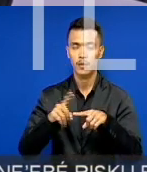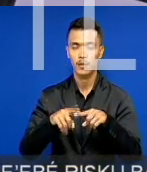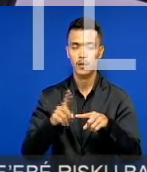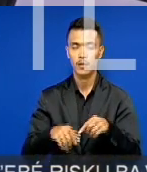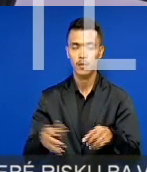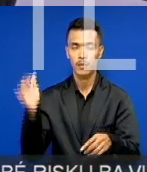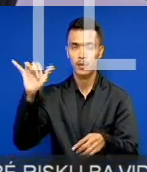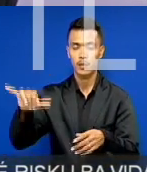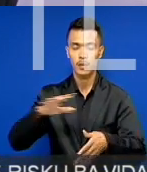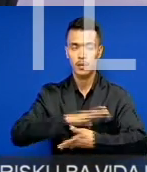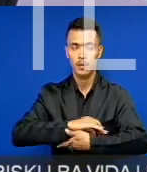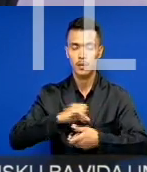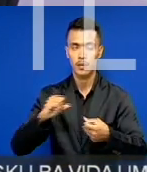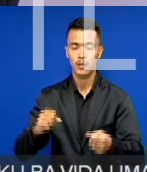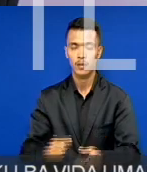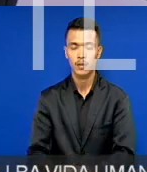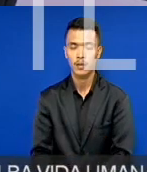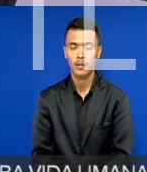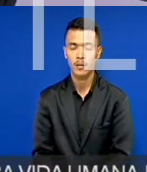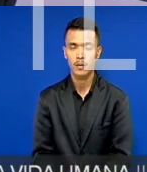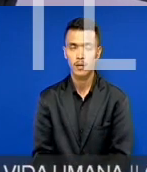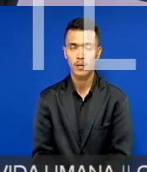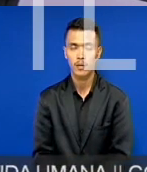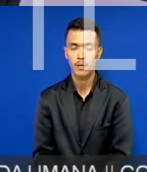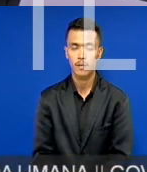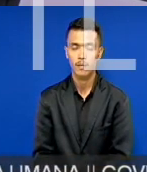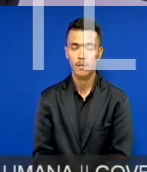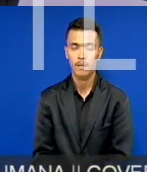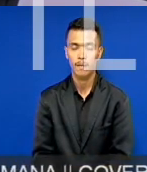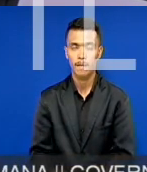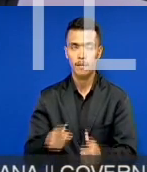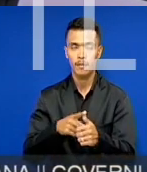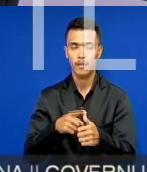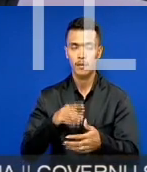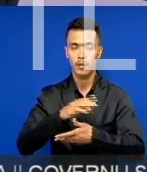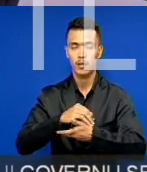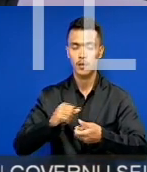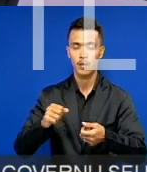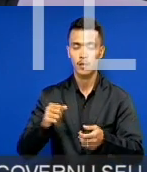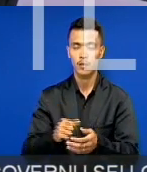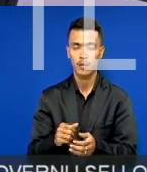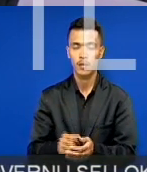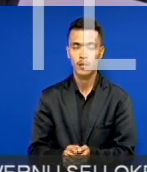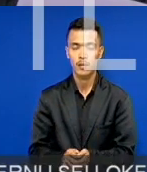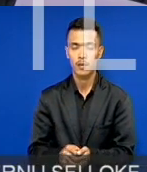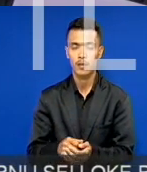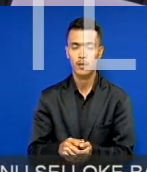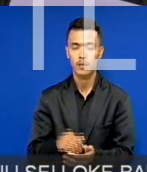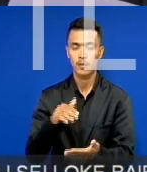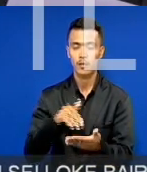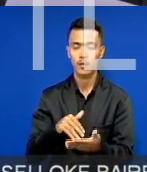de estragos total, o mão de obra e a categoria tolo. E da estragos total, né, $150 para